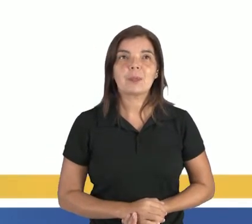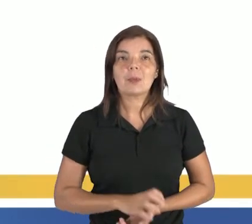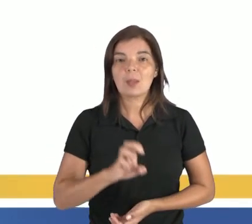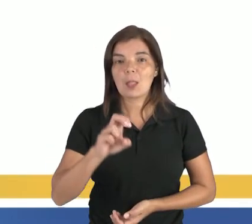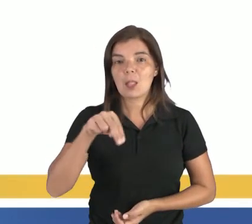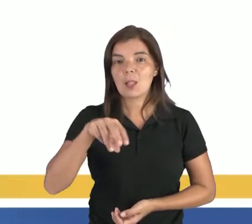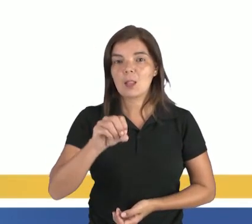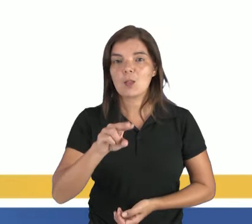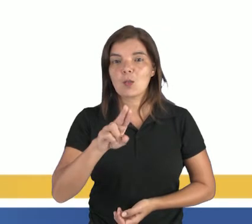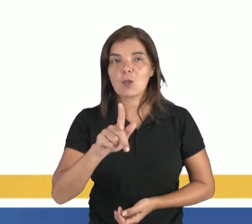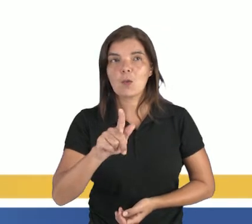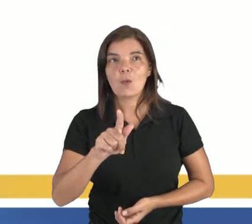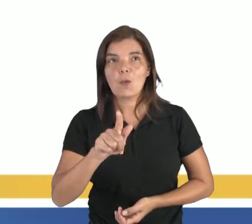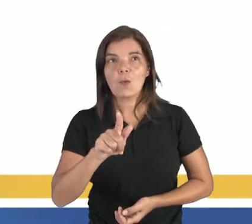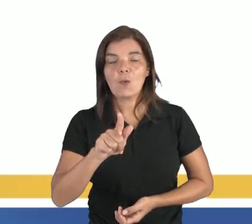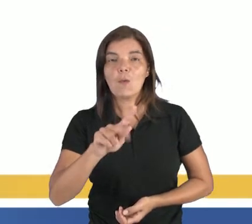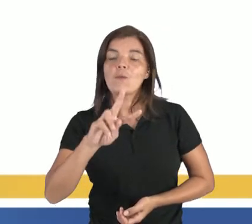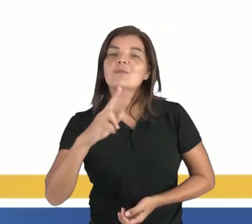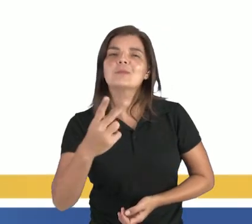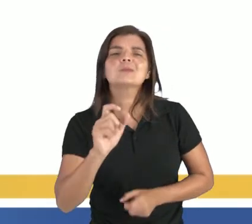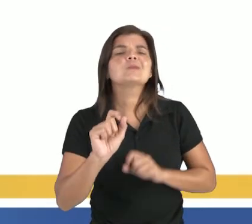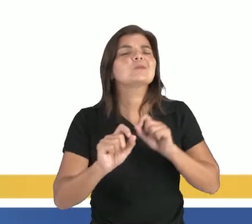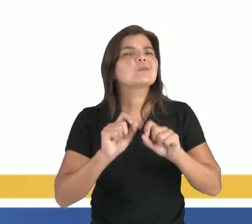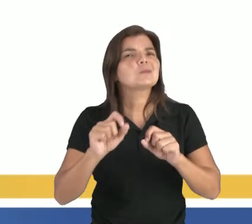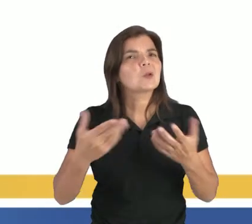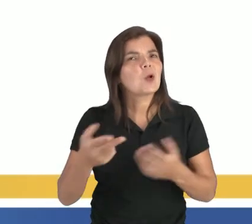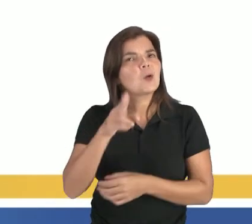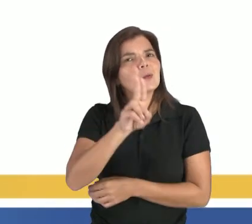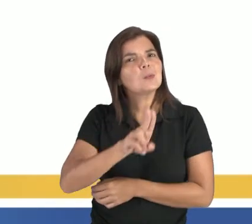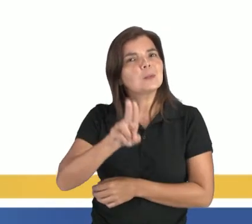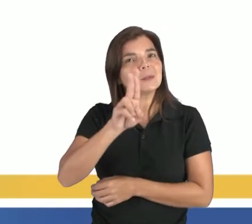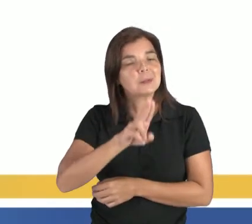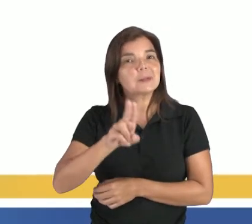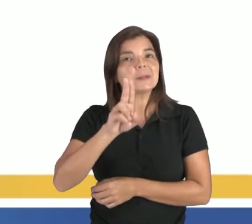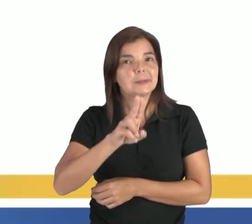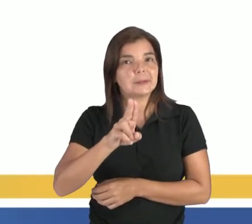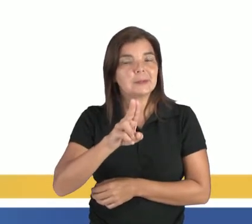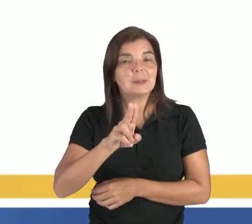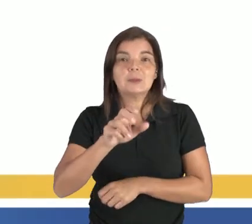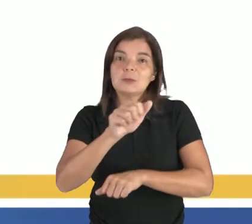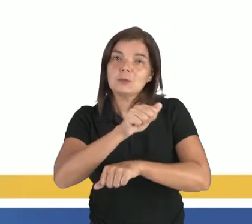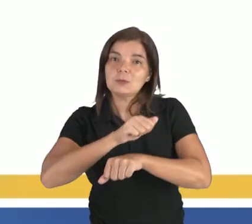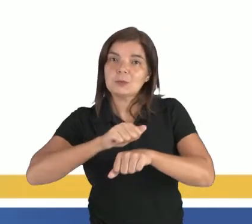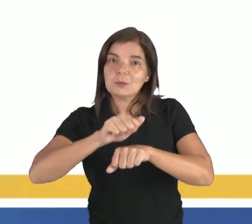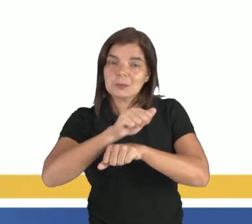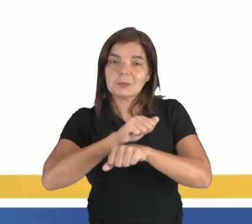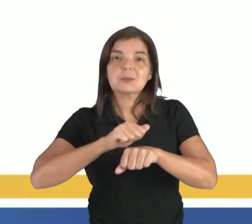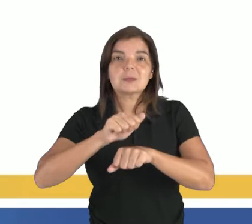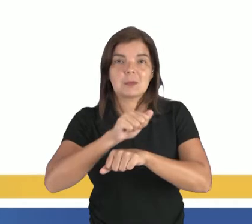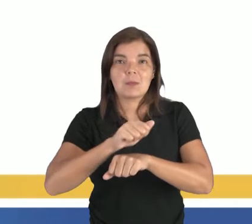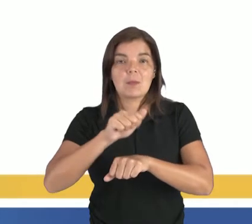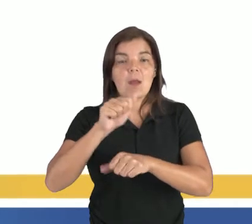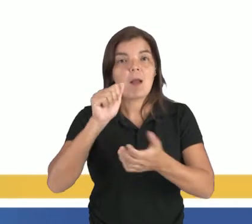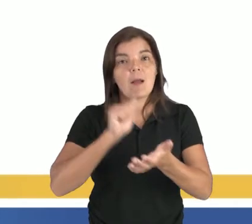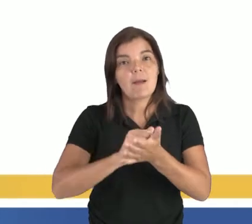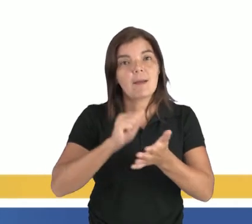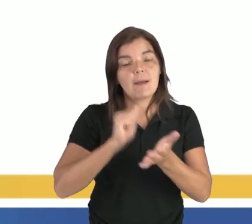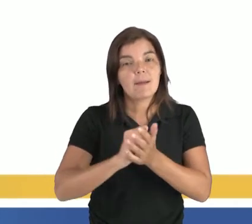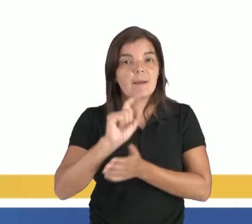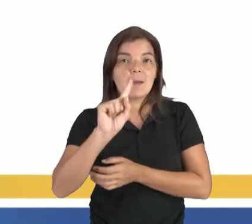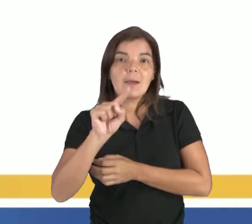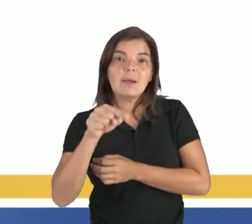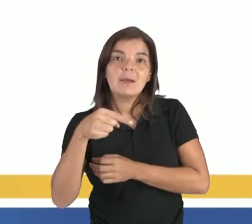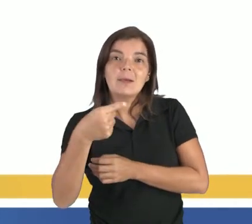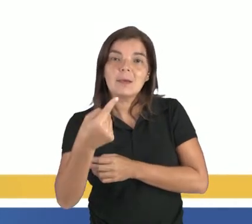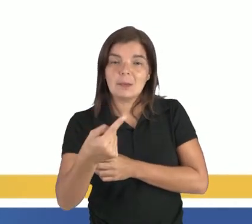Enough. Sobre o enough, quando usado em forma de advérbio, ele é escrito